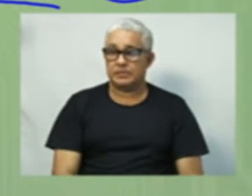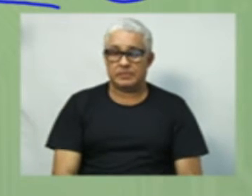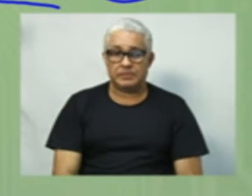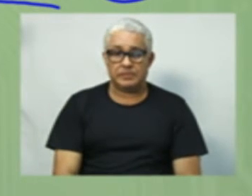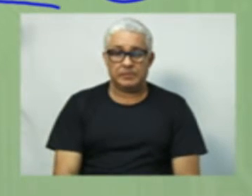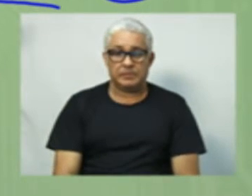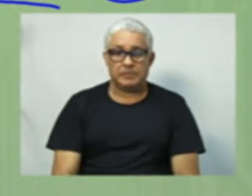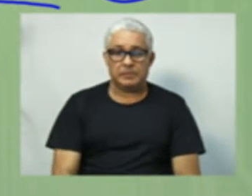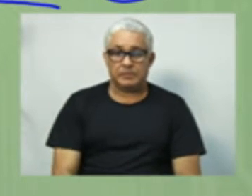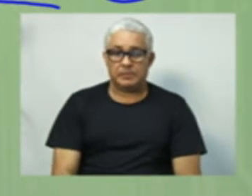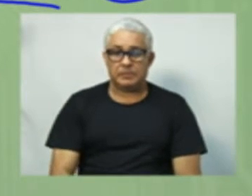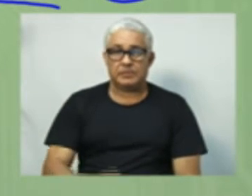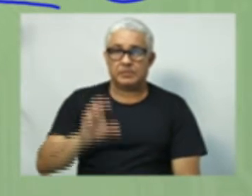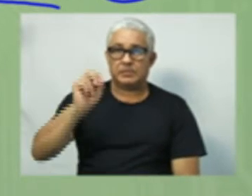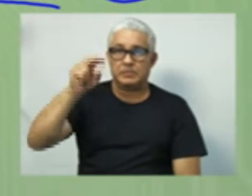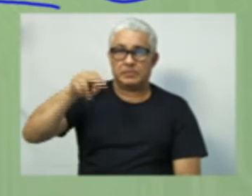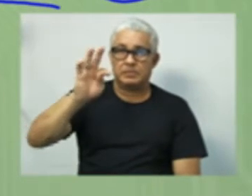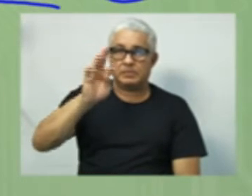Contribuinte